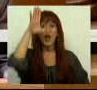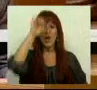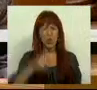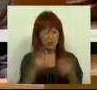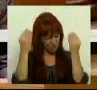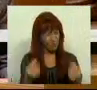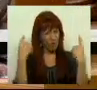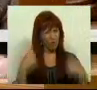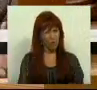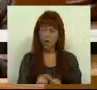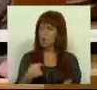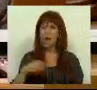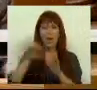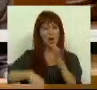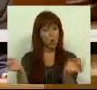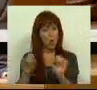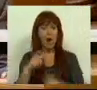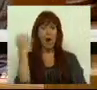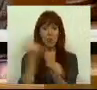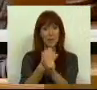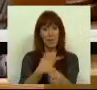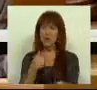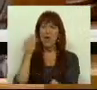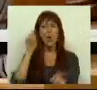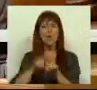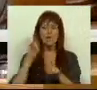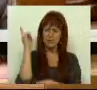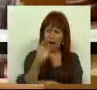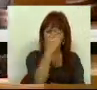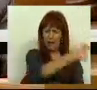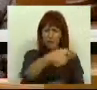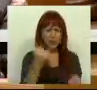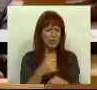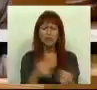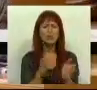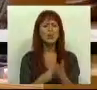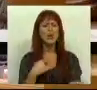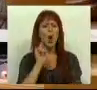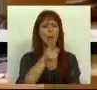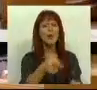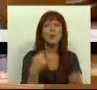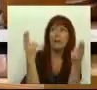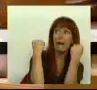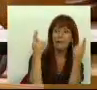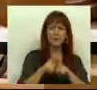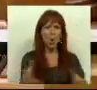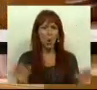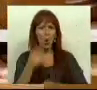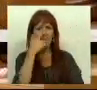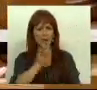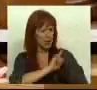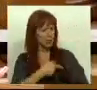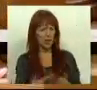das injustiças, onde a precariedade no trabalho é a forma de submeter trabalhadores a tudo o que for preciso, onde os que mais